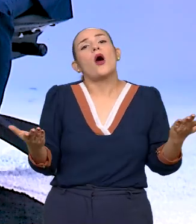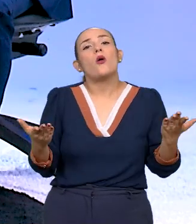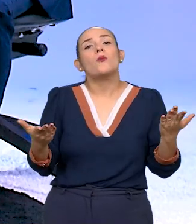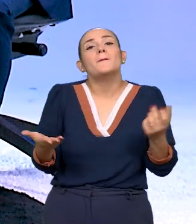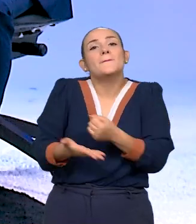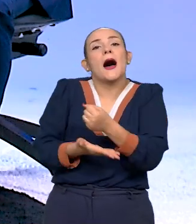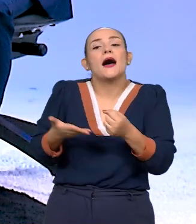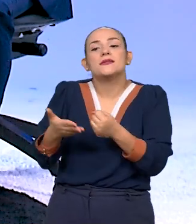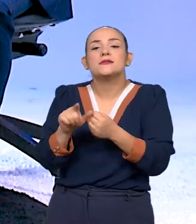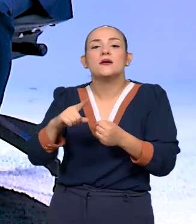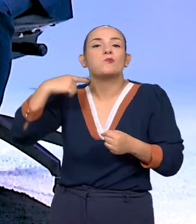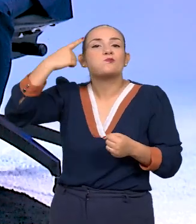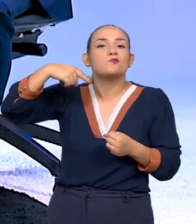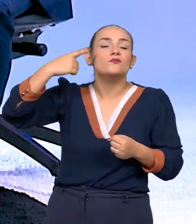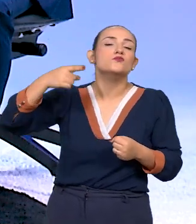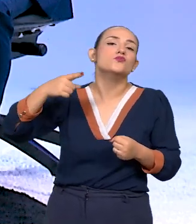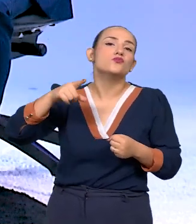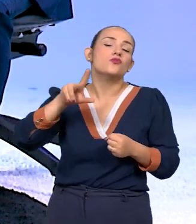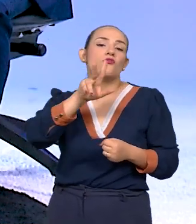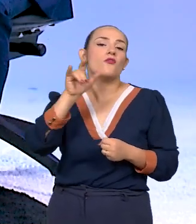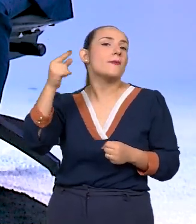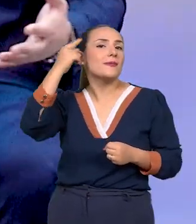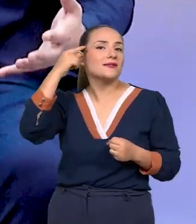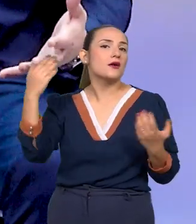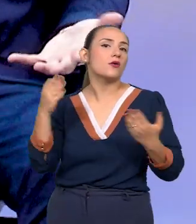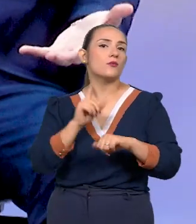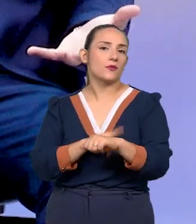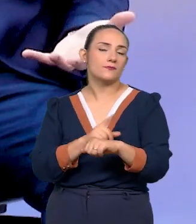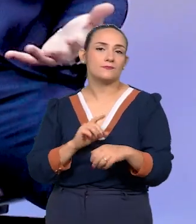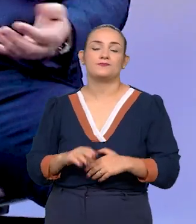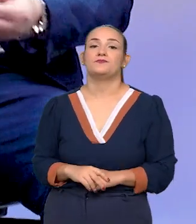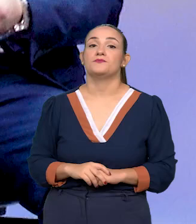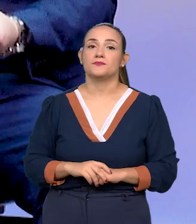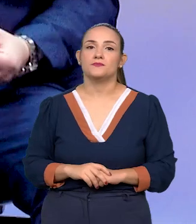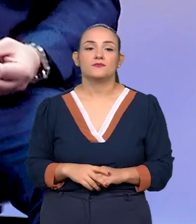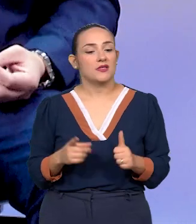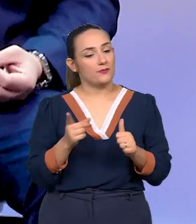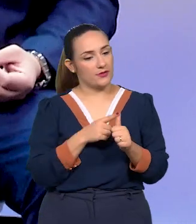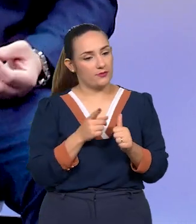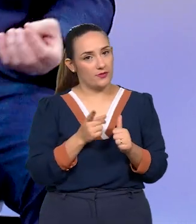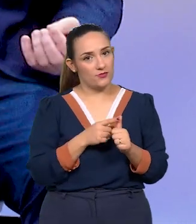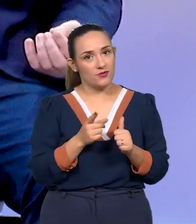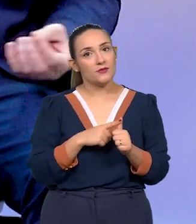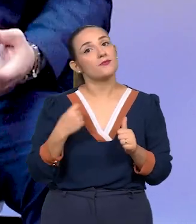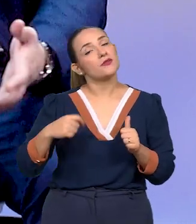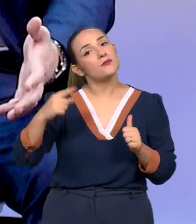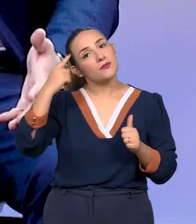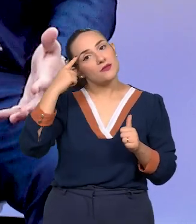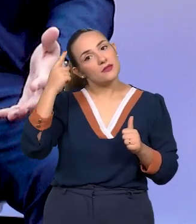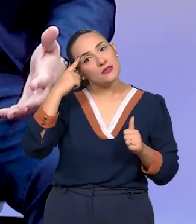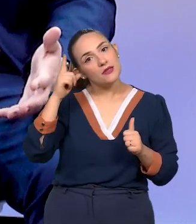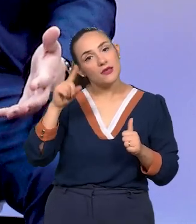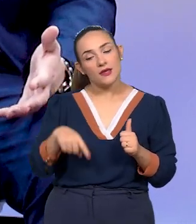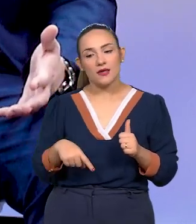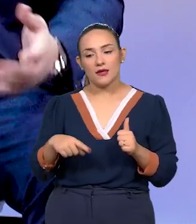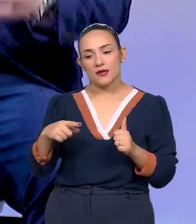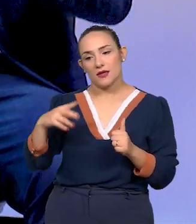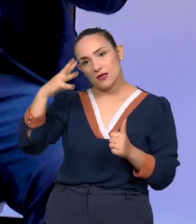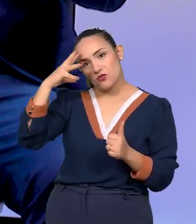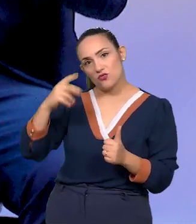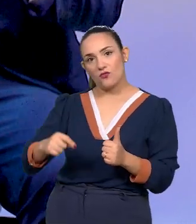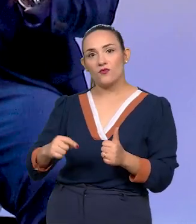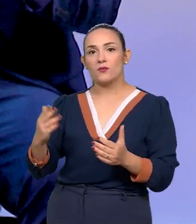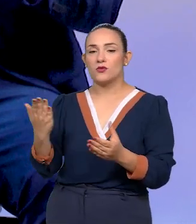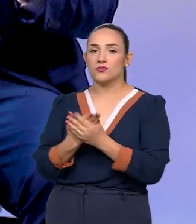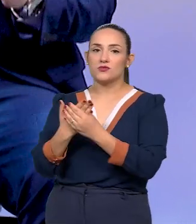em consideração numa hora como essa? Muito bem. O primeiro princípio que a gente tem que pensar em relação à coisa julgada é a segurança jurídica.